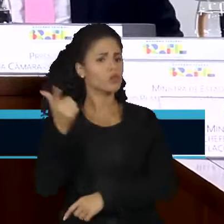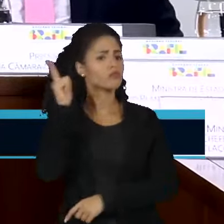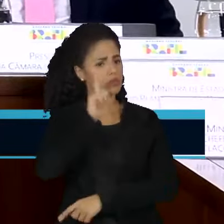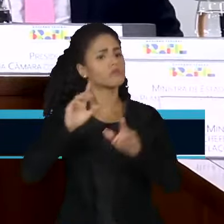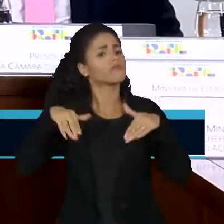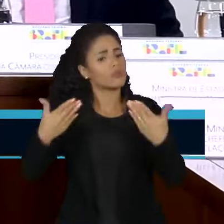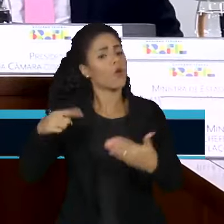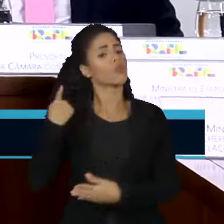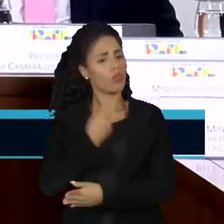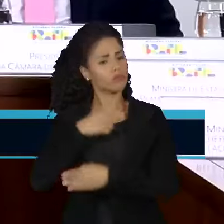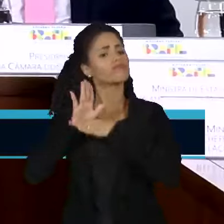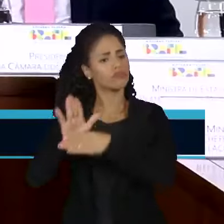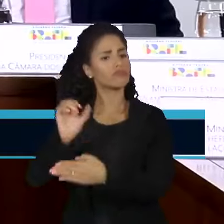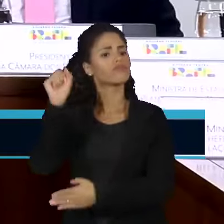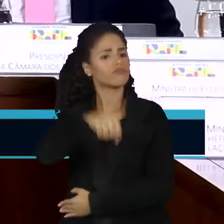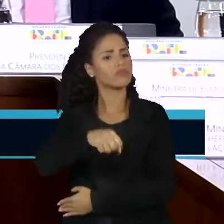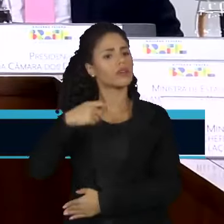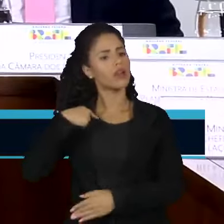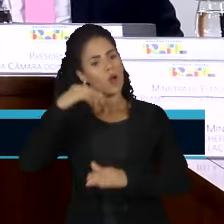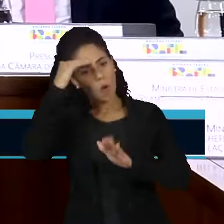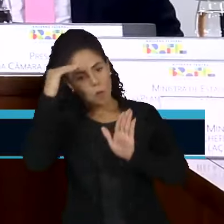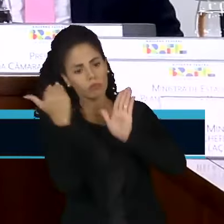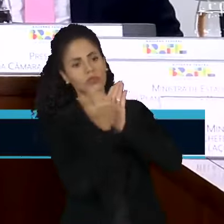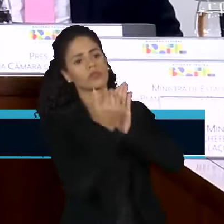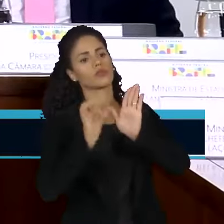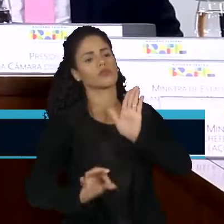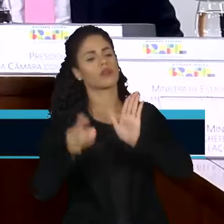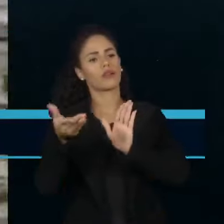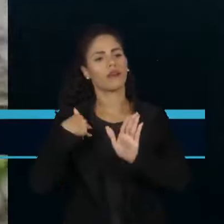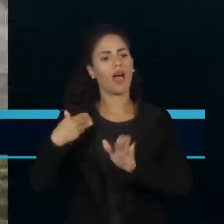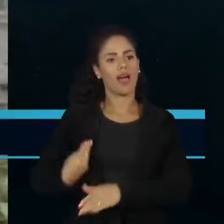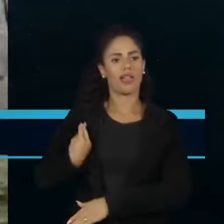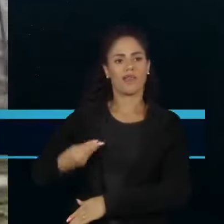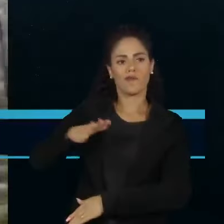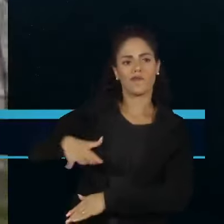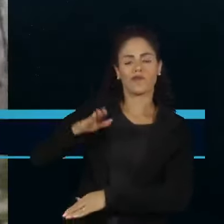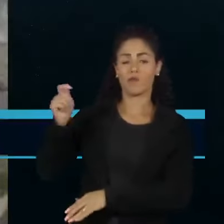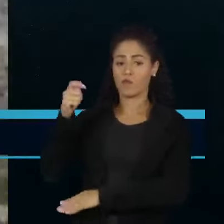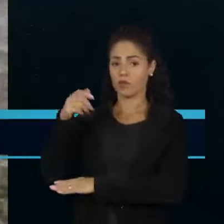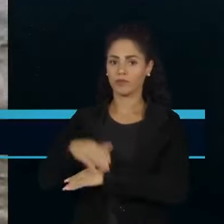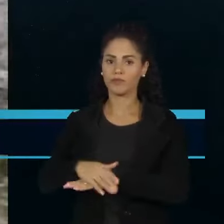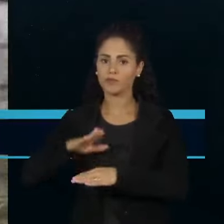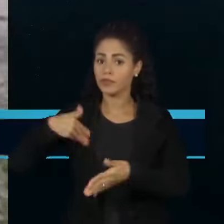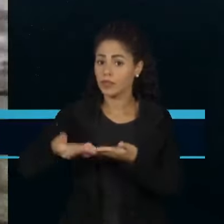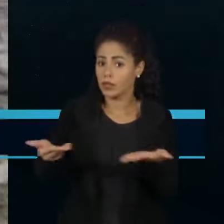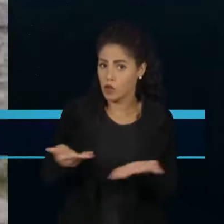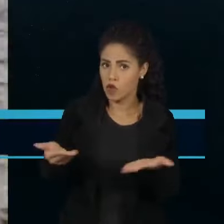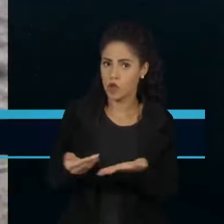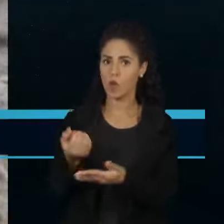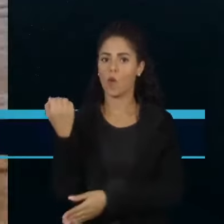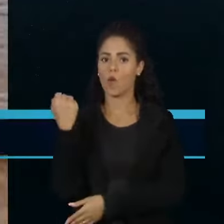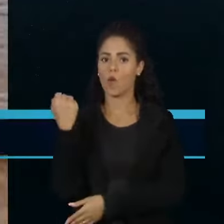facilitar, obviamente que dentro da lei, a vida do povo gaúcho. Até o momento, já foram destinados 8 bilhões de